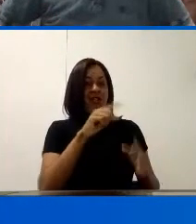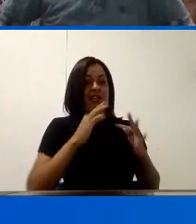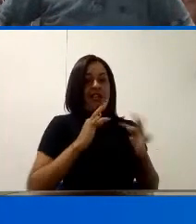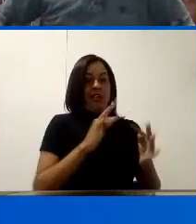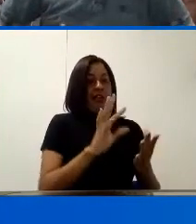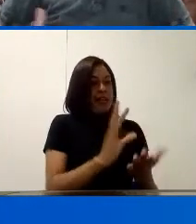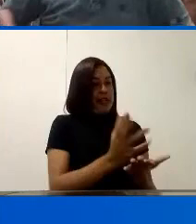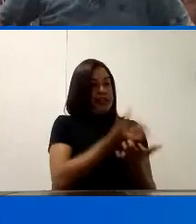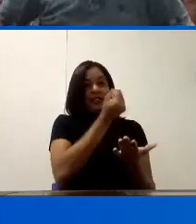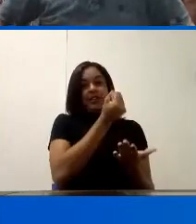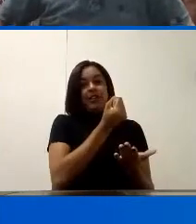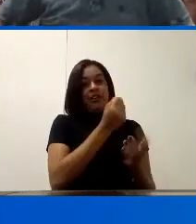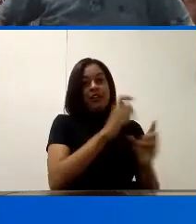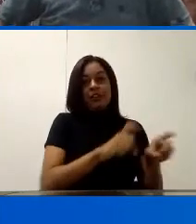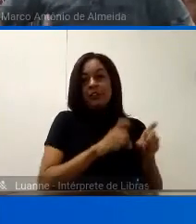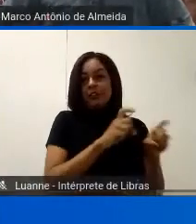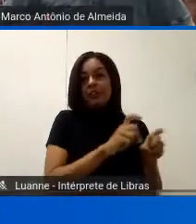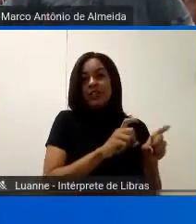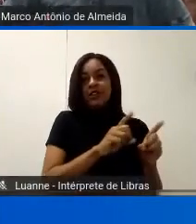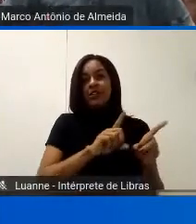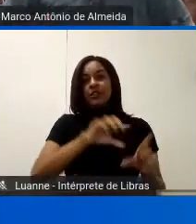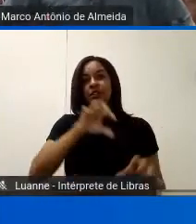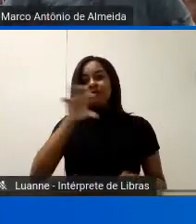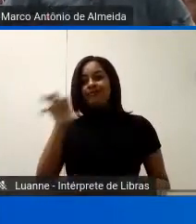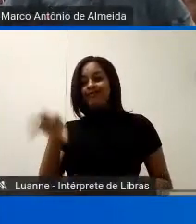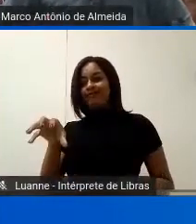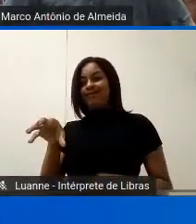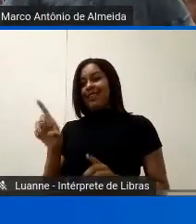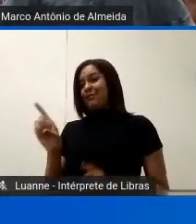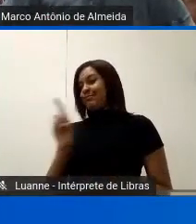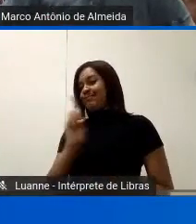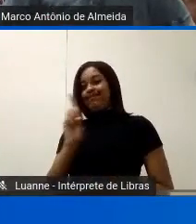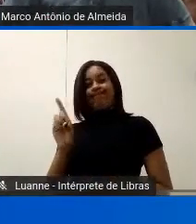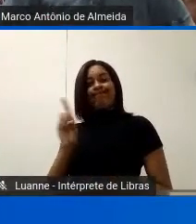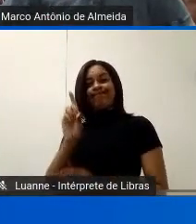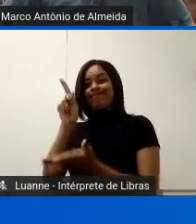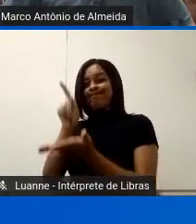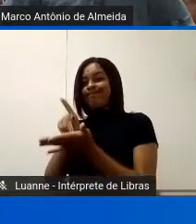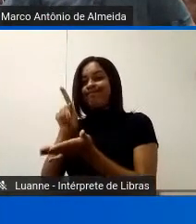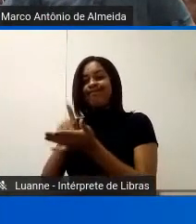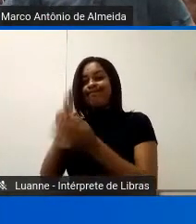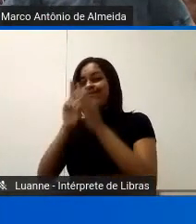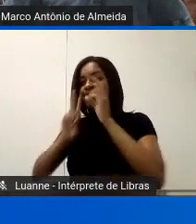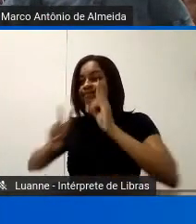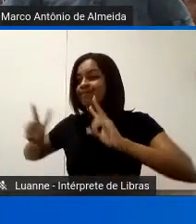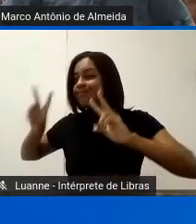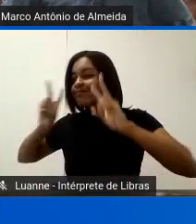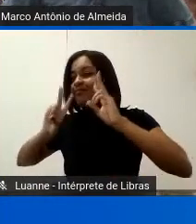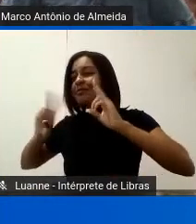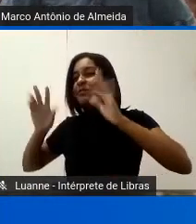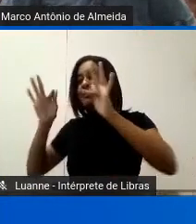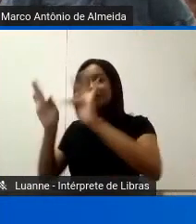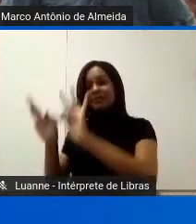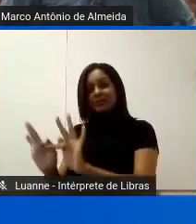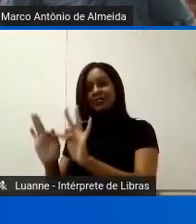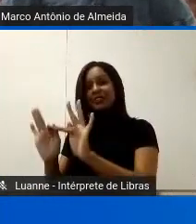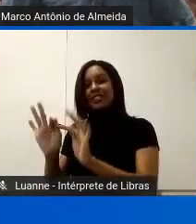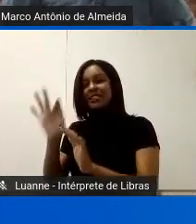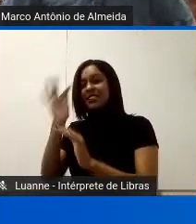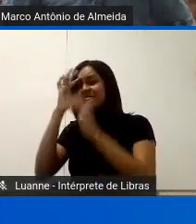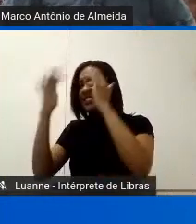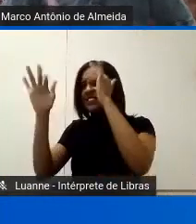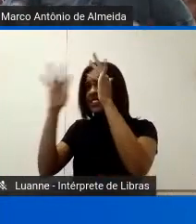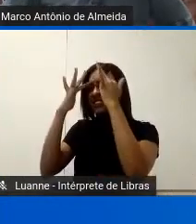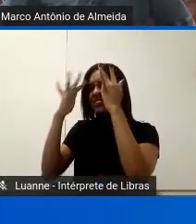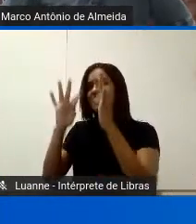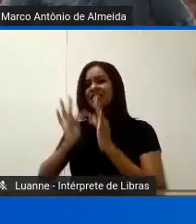de todos os problemas e do outro lado negacionismo absoluto né uma visão Apocalíptica quase iludita dessas tecnologias